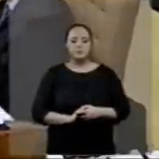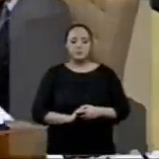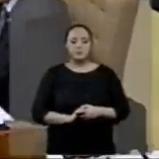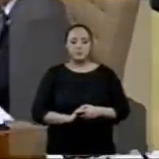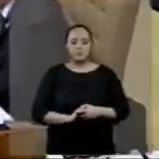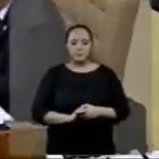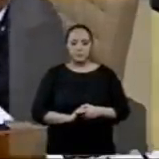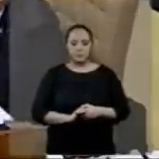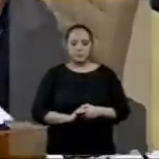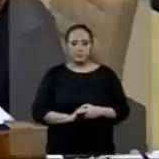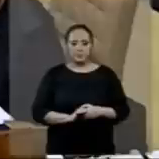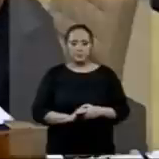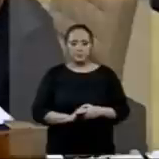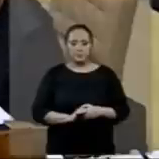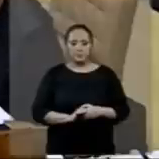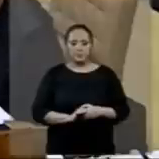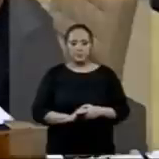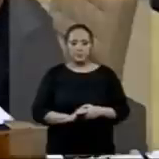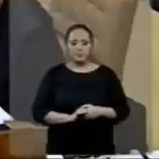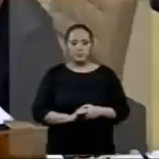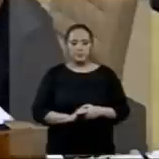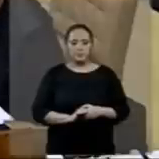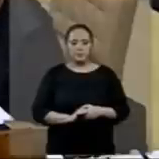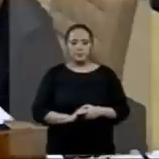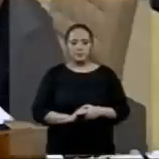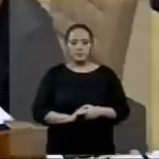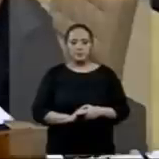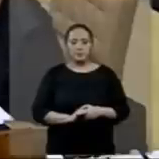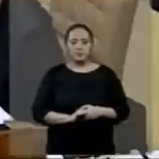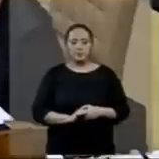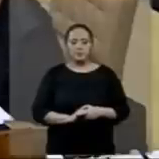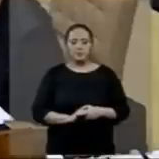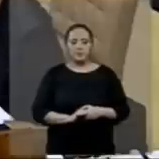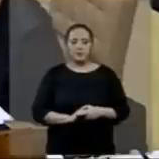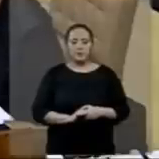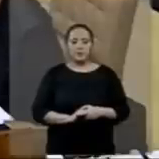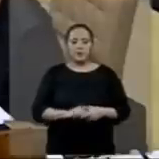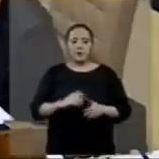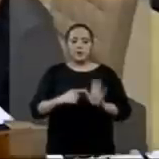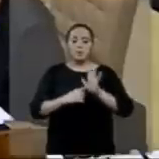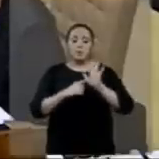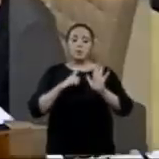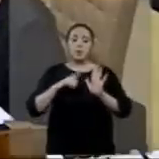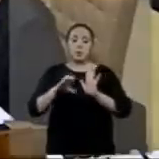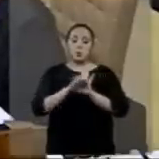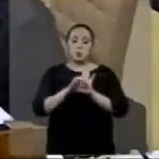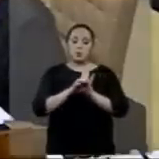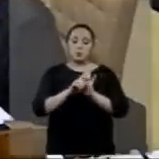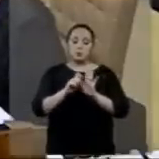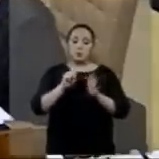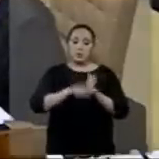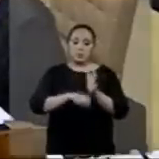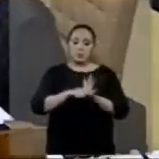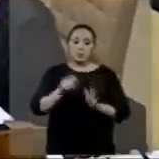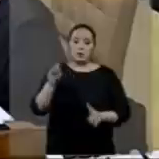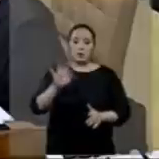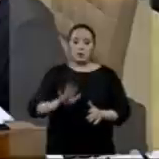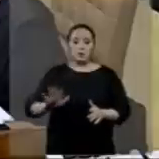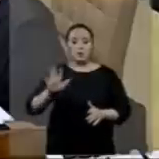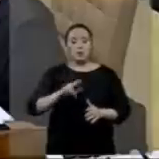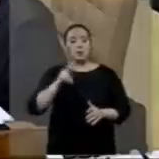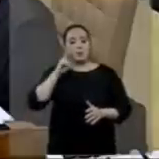Articula com a insuficiência da previsão contida no Código Tributário Nacional para identificação